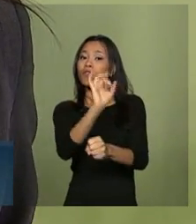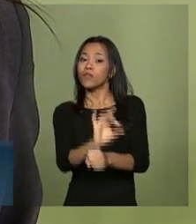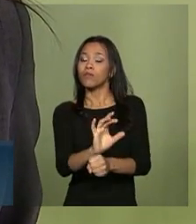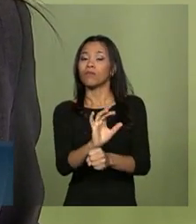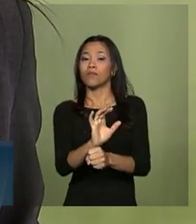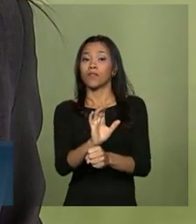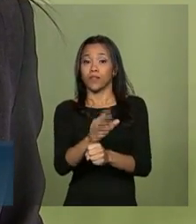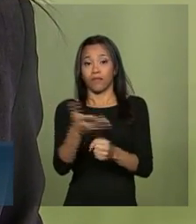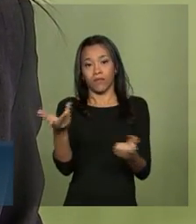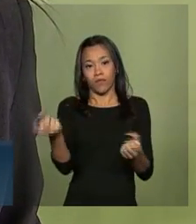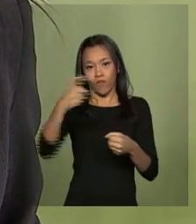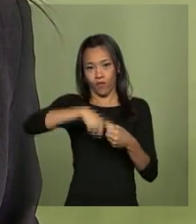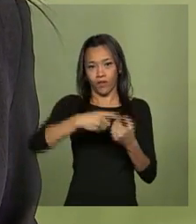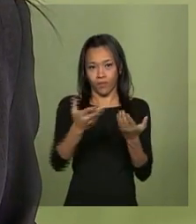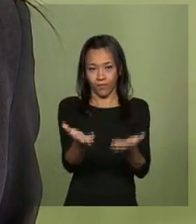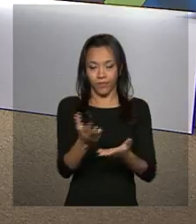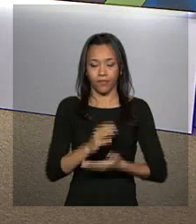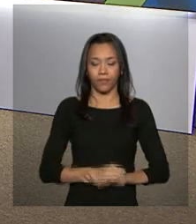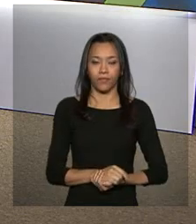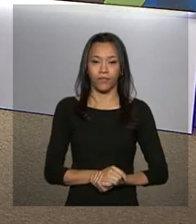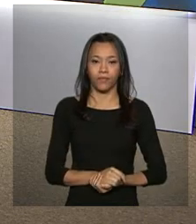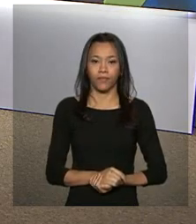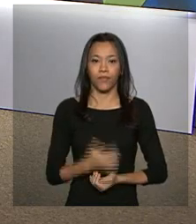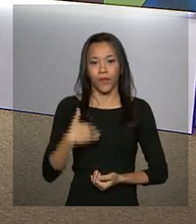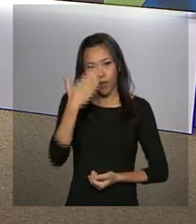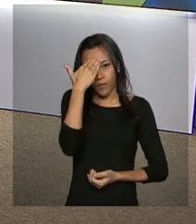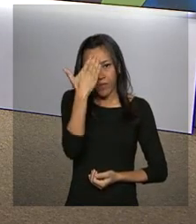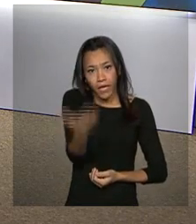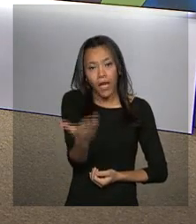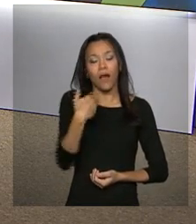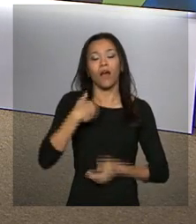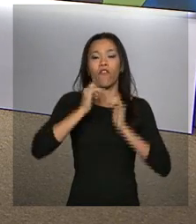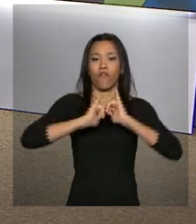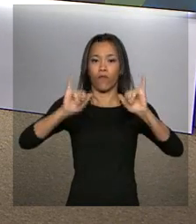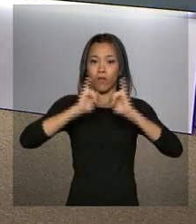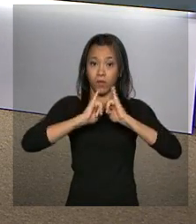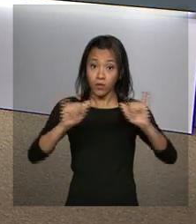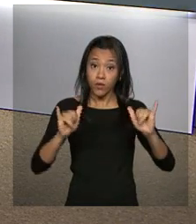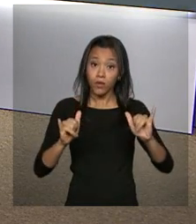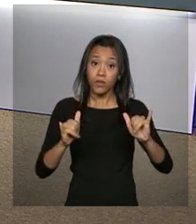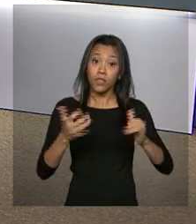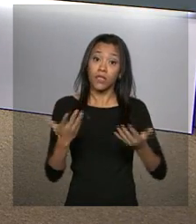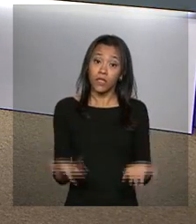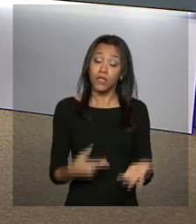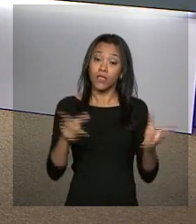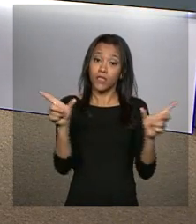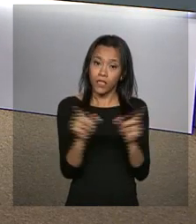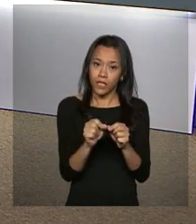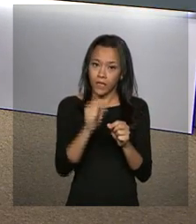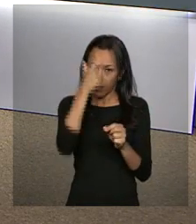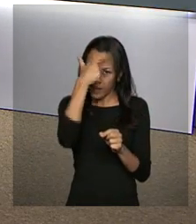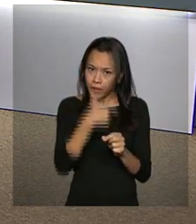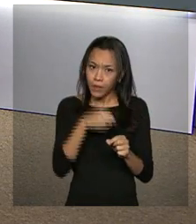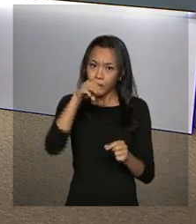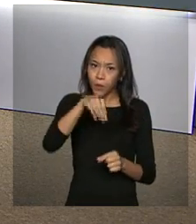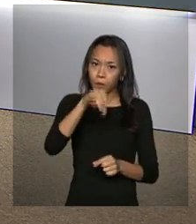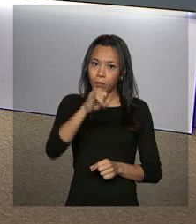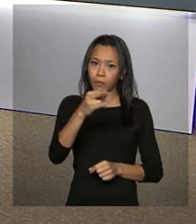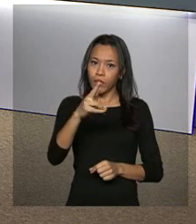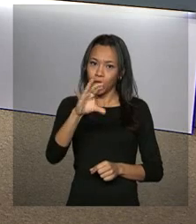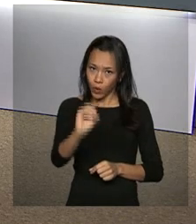da cerimônia. Daniele, voltamos com você. Obrigada, Luana, pelas informações. E o microempresário Vando